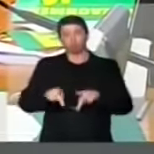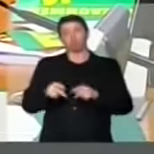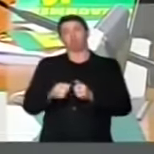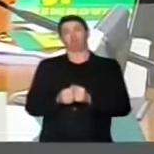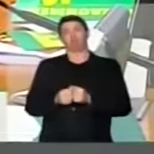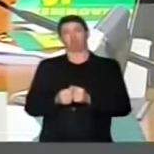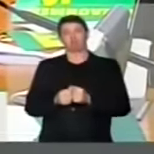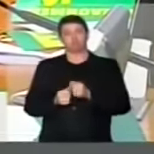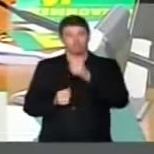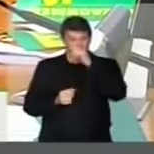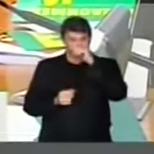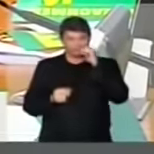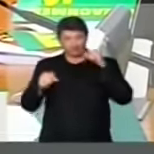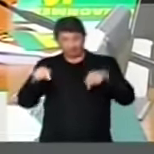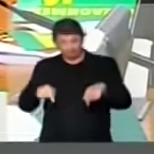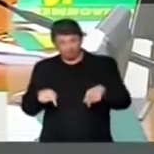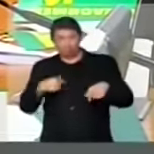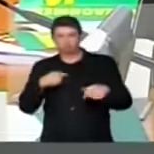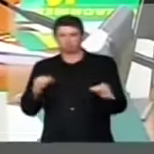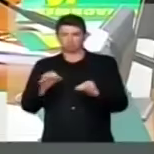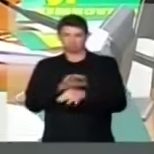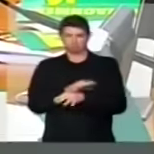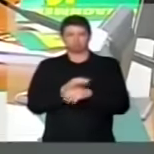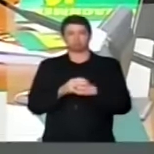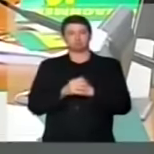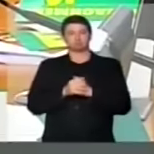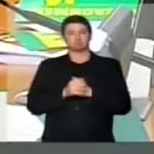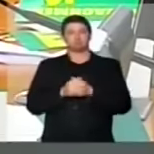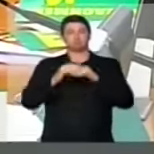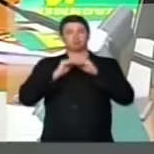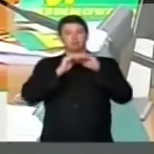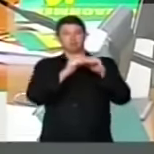brasileira. E aqui, senhor presidente, finalizando, eu queria dizer ao